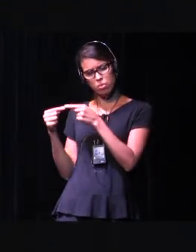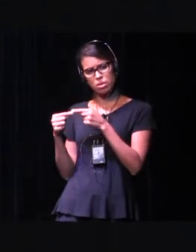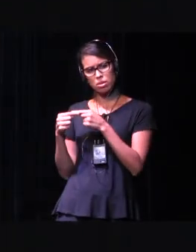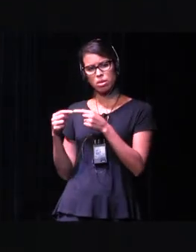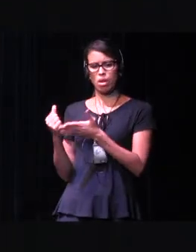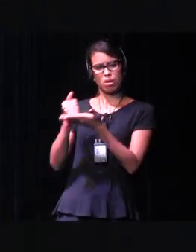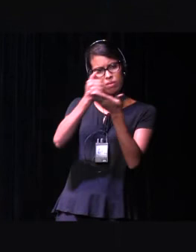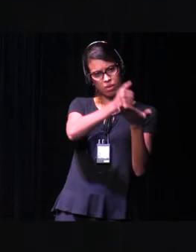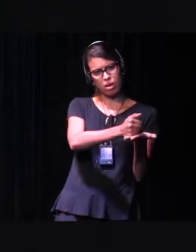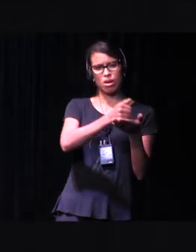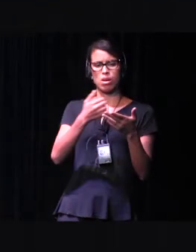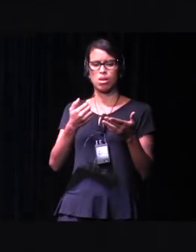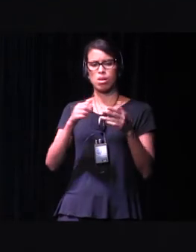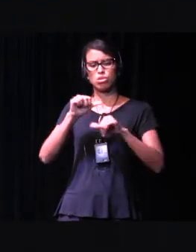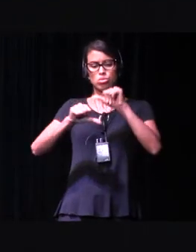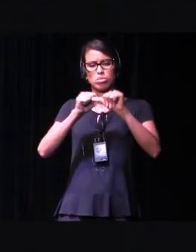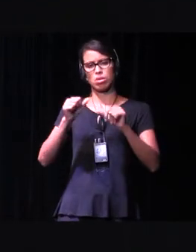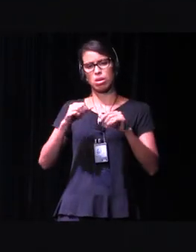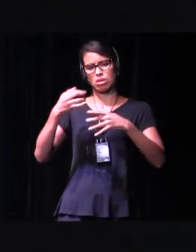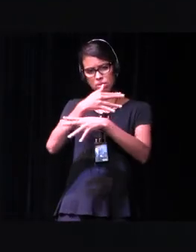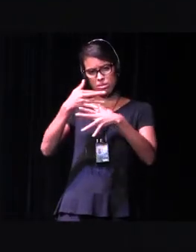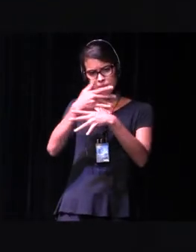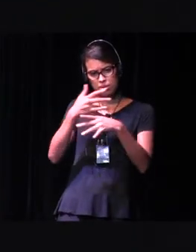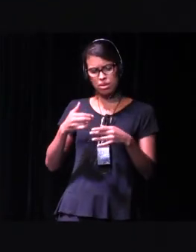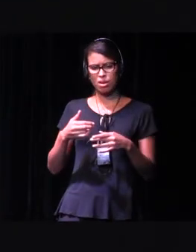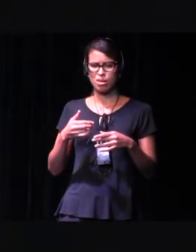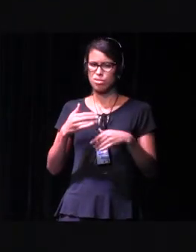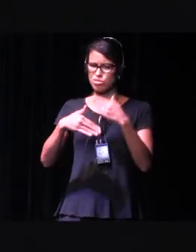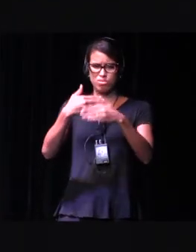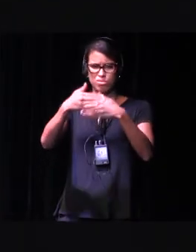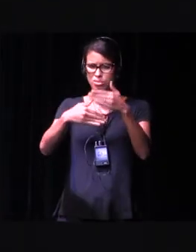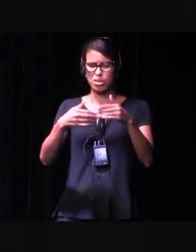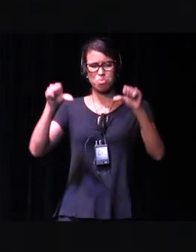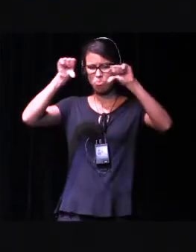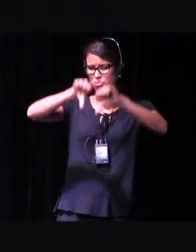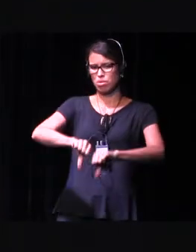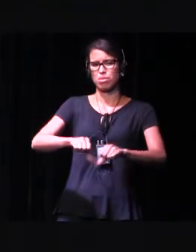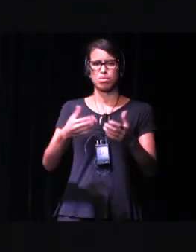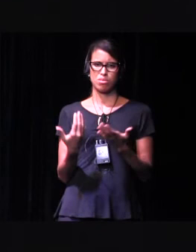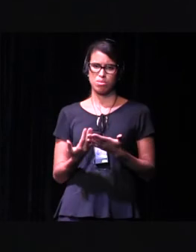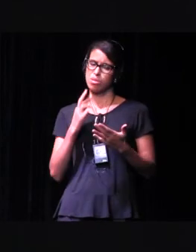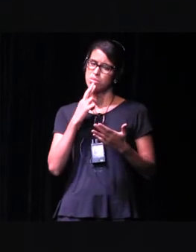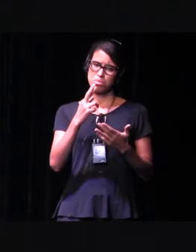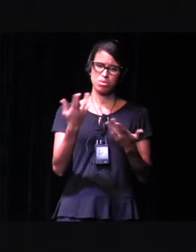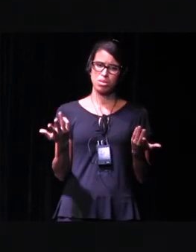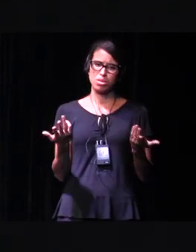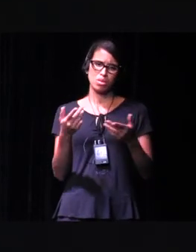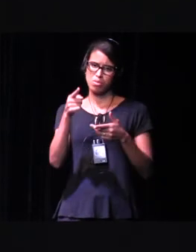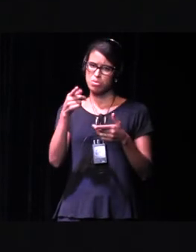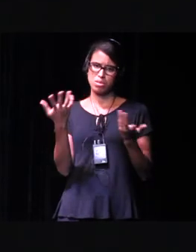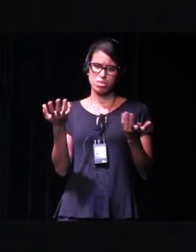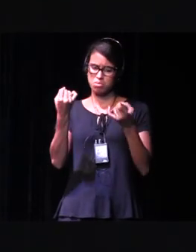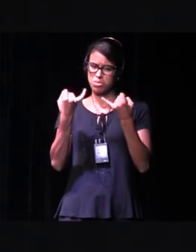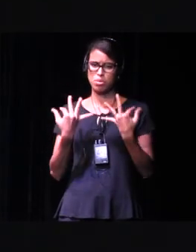transformar a cidade num verdadeiro caos às oito da manhã? Estaria respondendo alguma coisa ao que você diz?